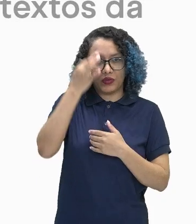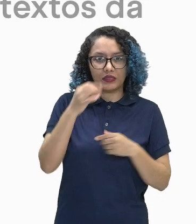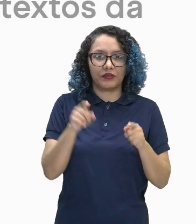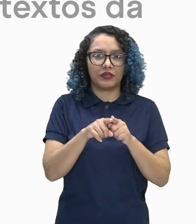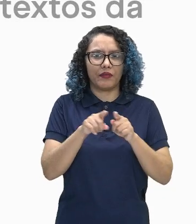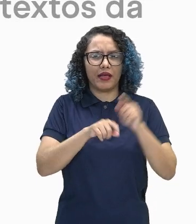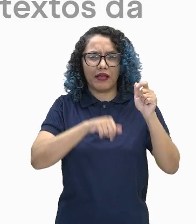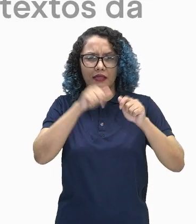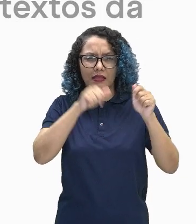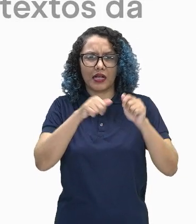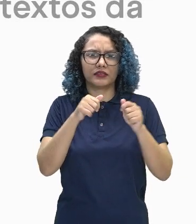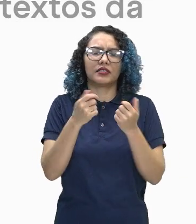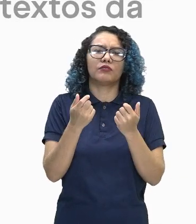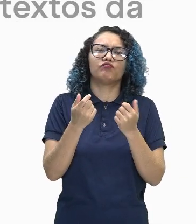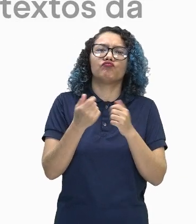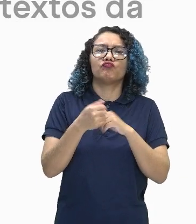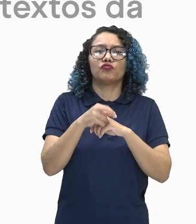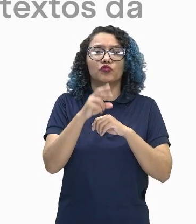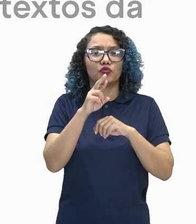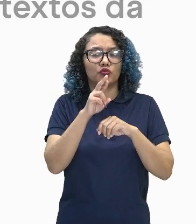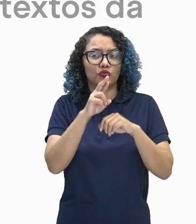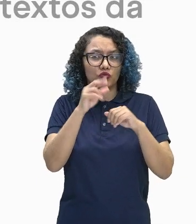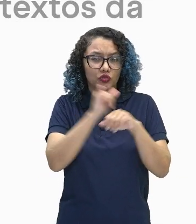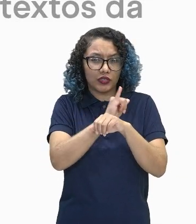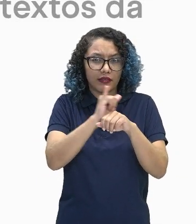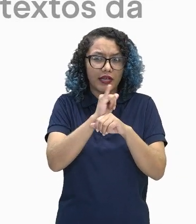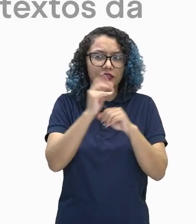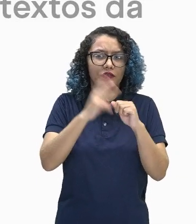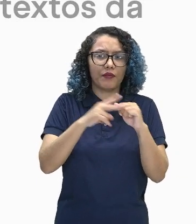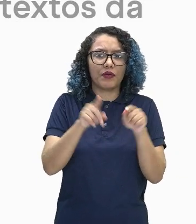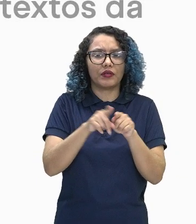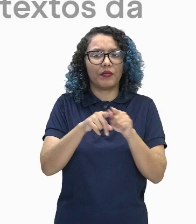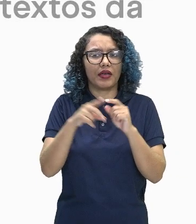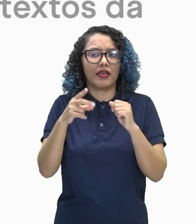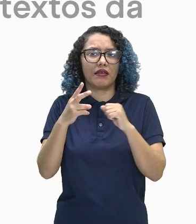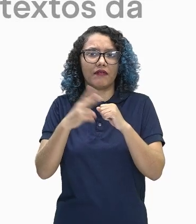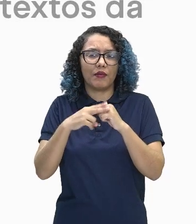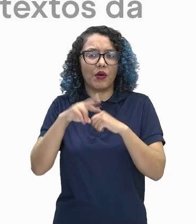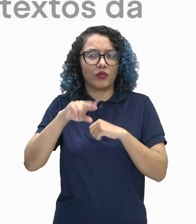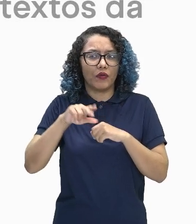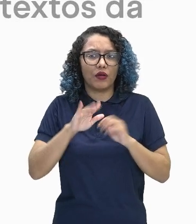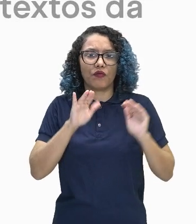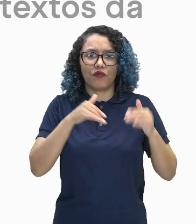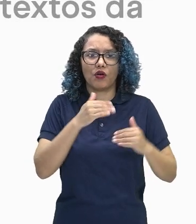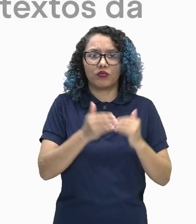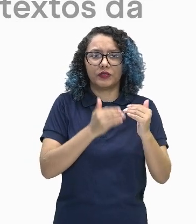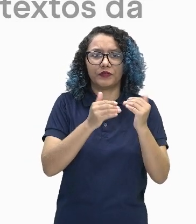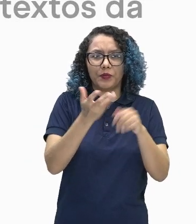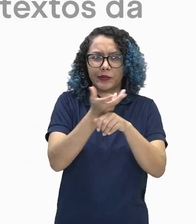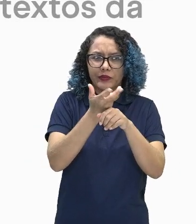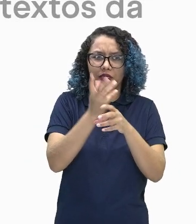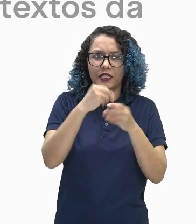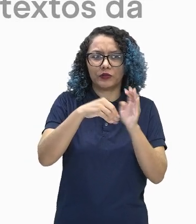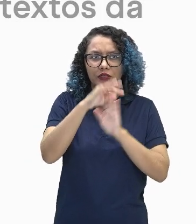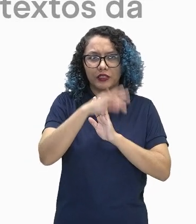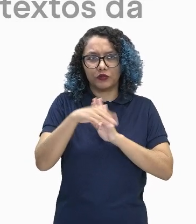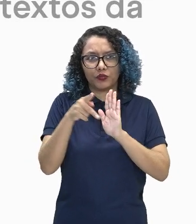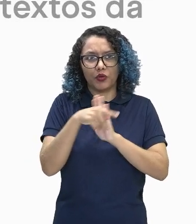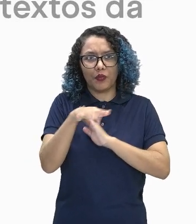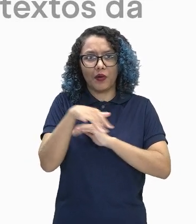compreensão e análise dos recursos verbais e não verbais para a construção da persuasão em textos da